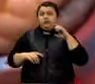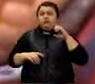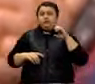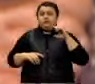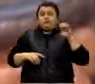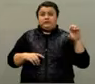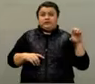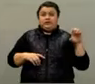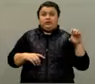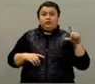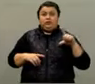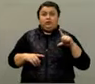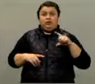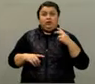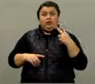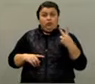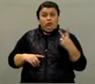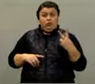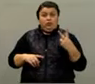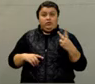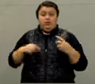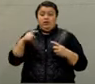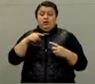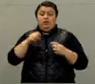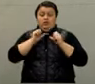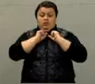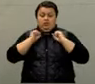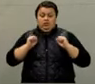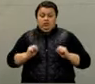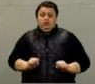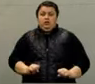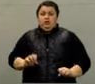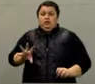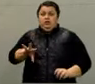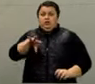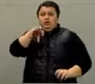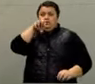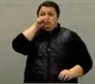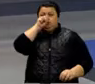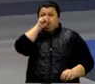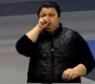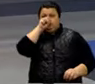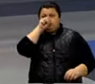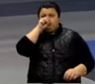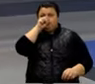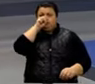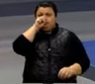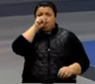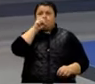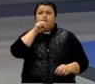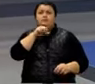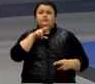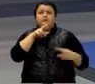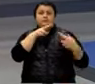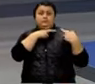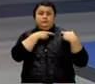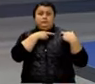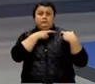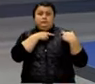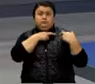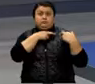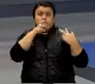Então, esse é o nosso sistema respiratório, que é responsável, então, por absorver, né, o